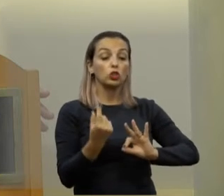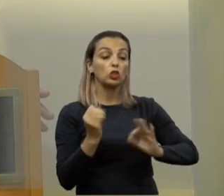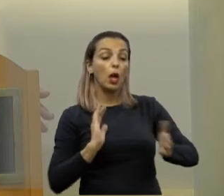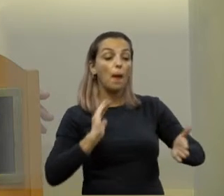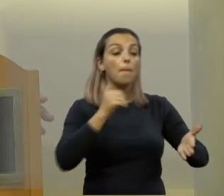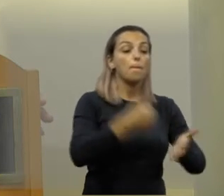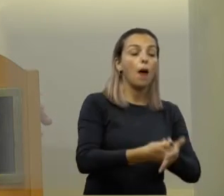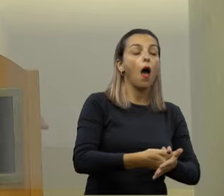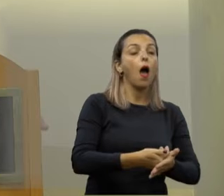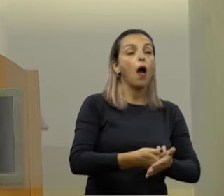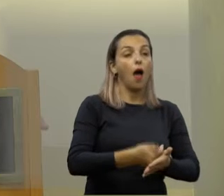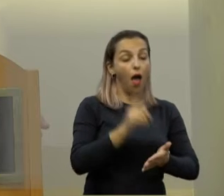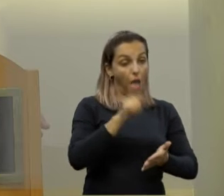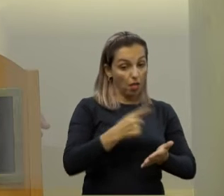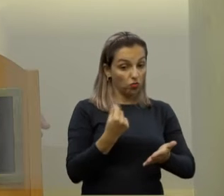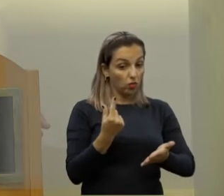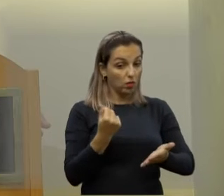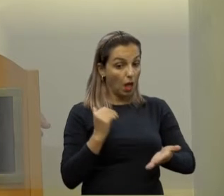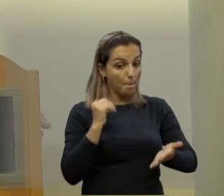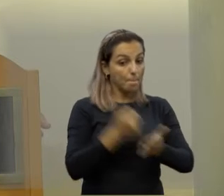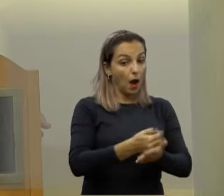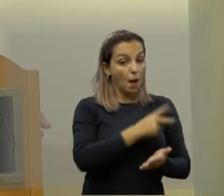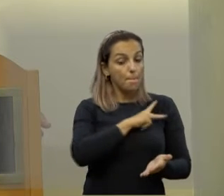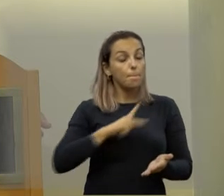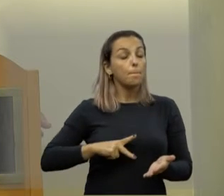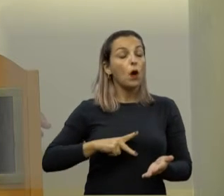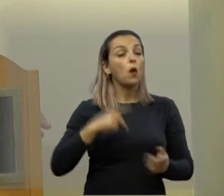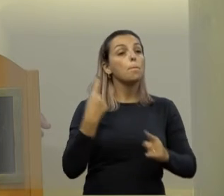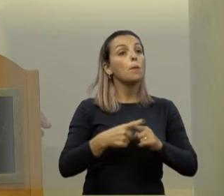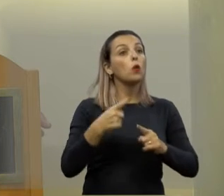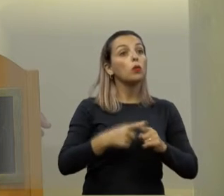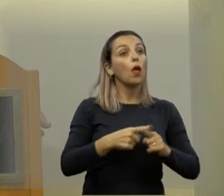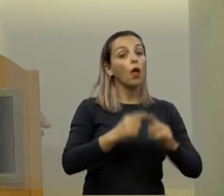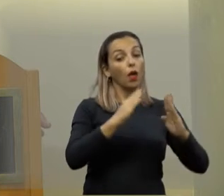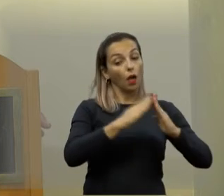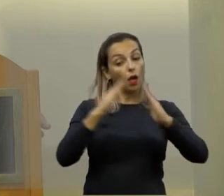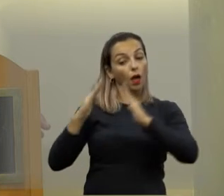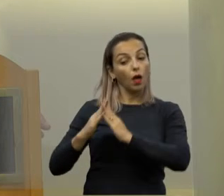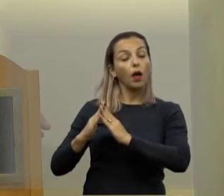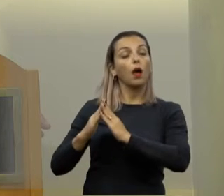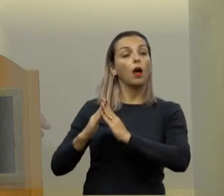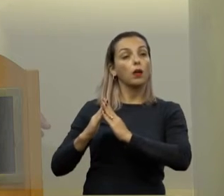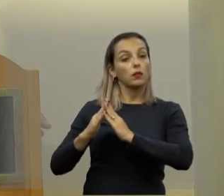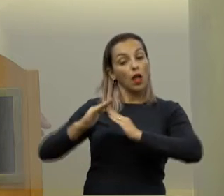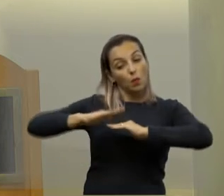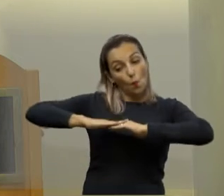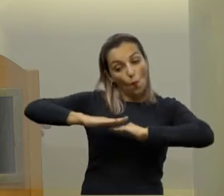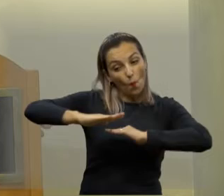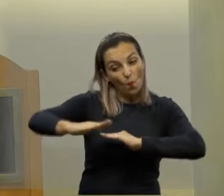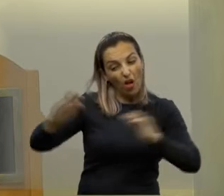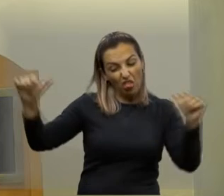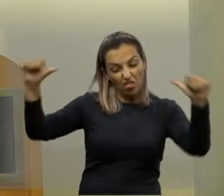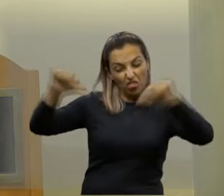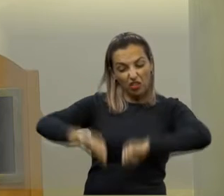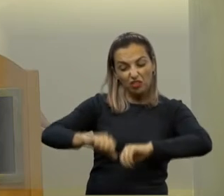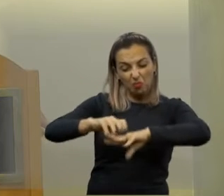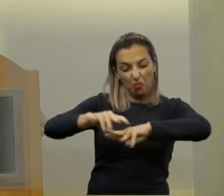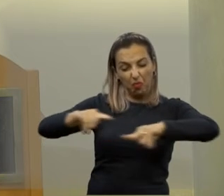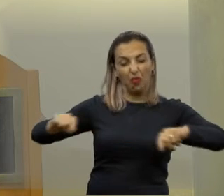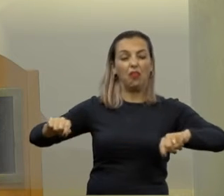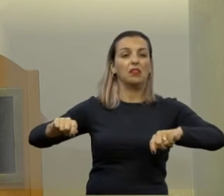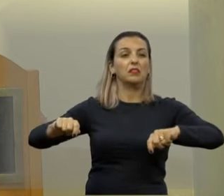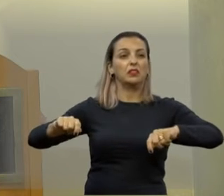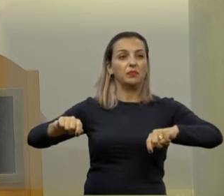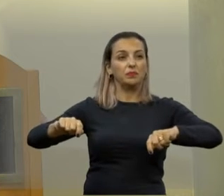é empregado dinheiro público outra por ter os seus móveis com asfalto de péssima qualidade